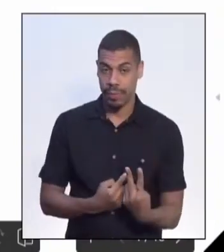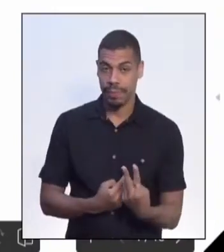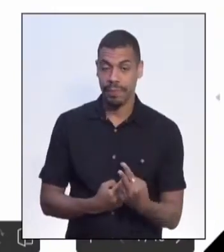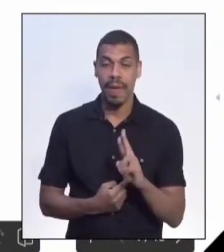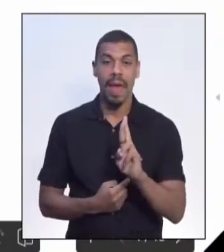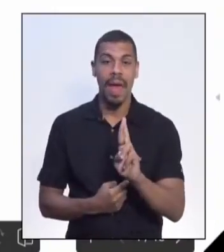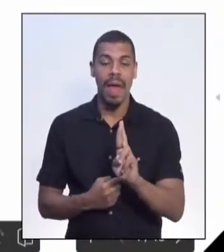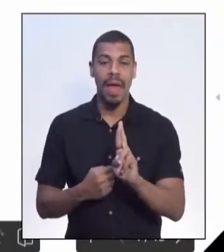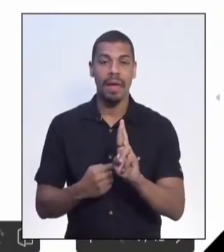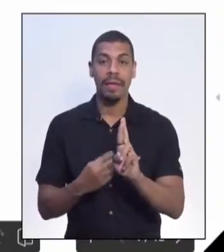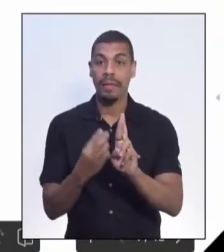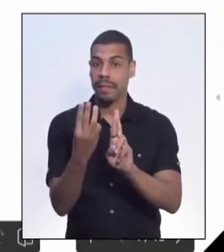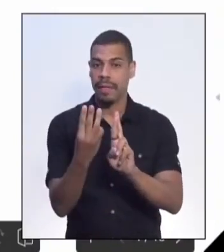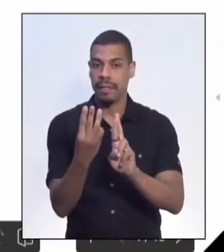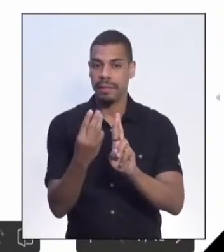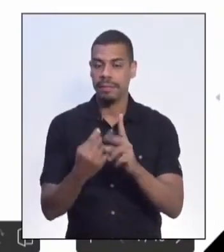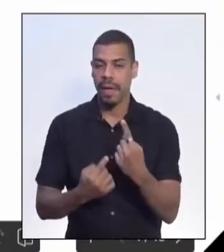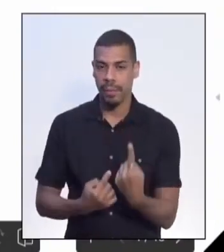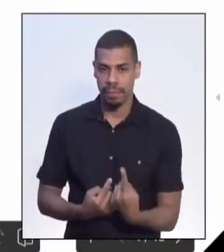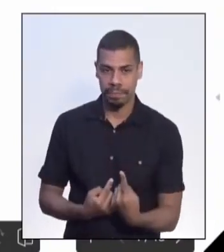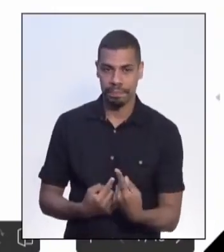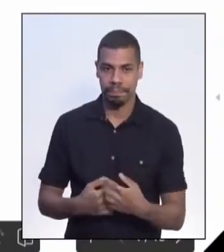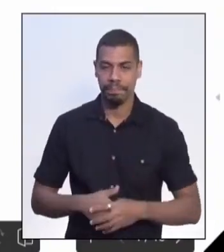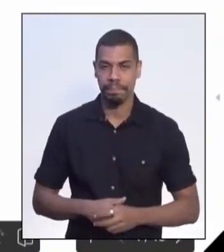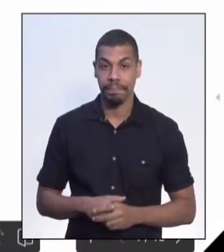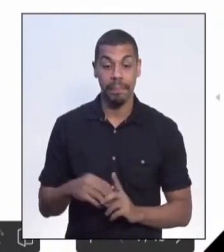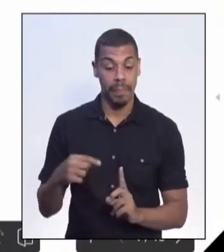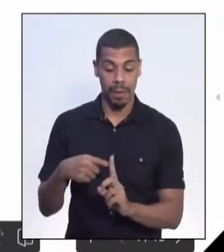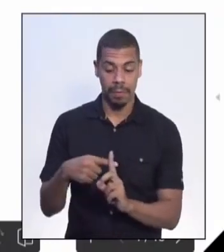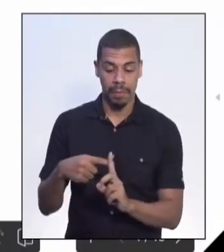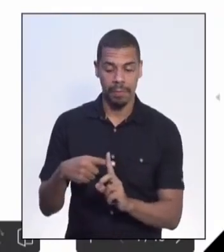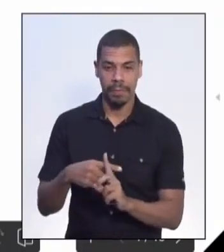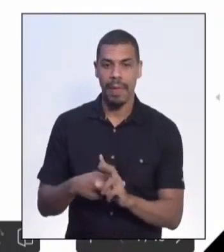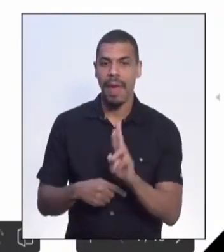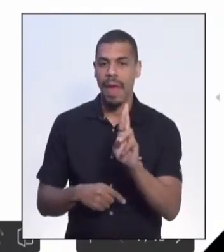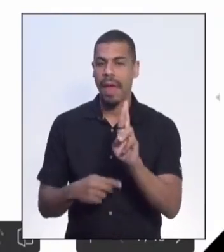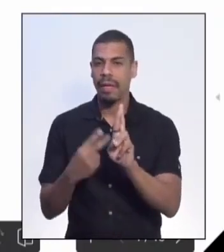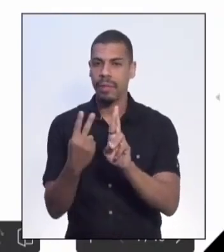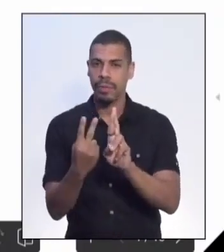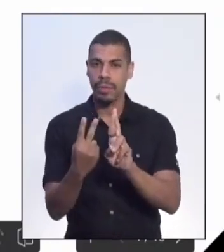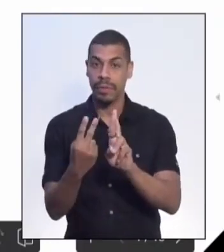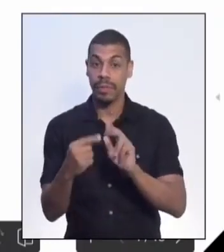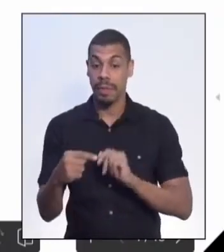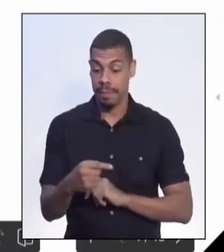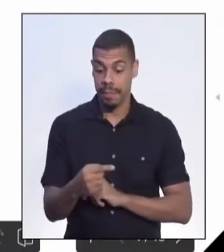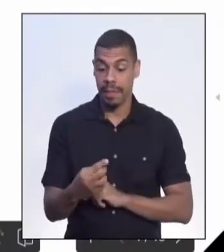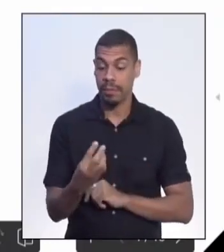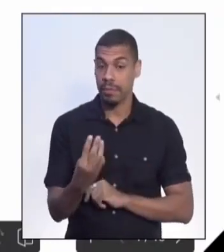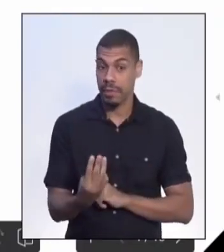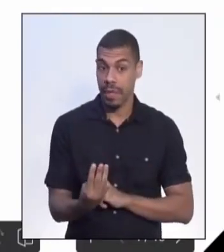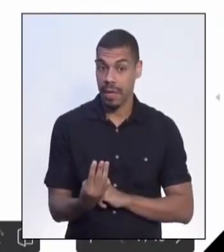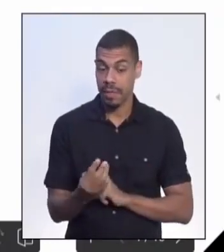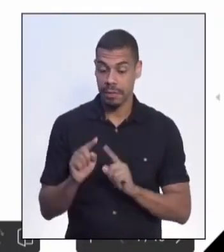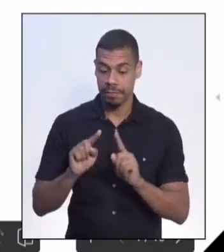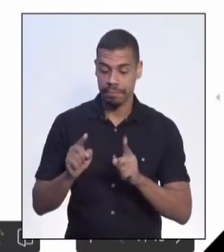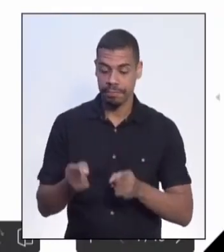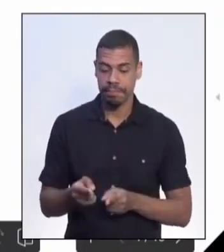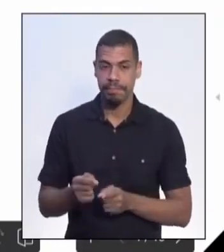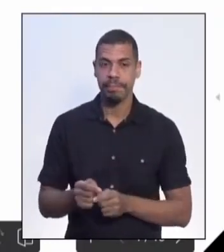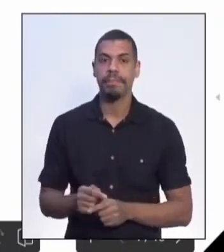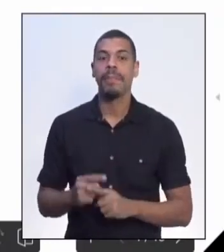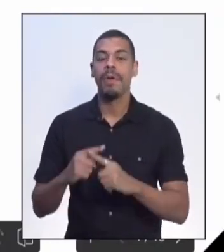2 vezes R3, que é 1. Mais R2 é menos 3, vai dentro dos